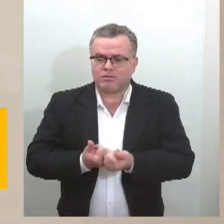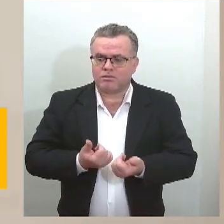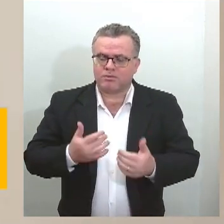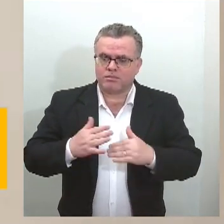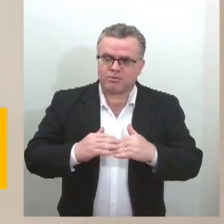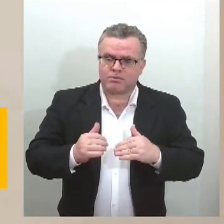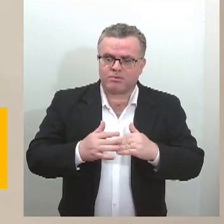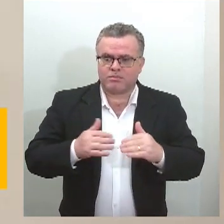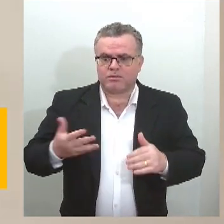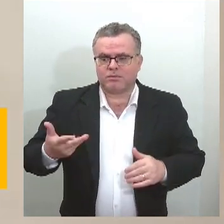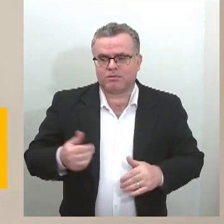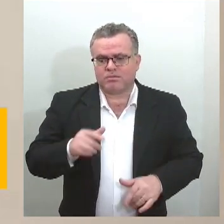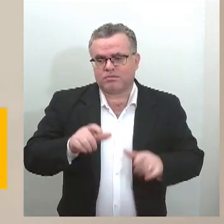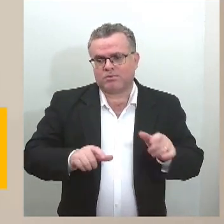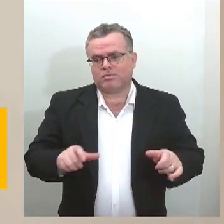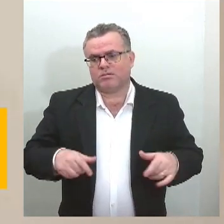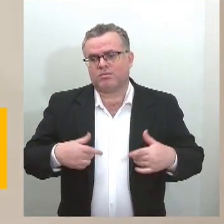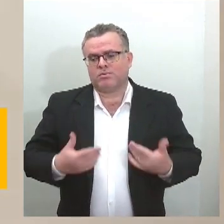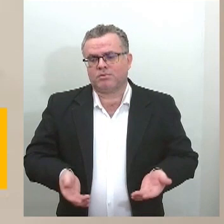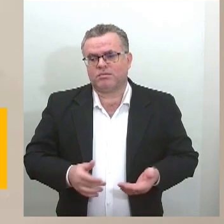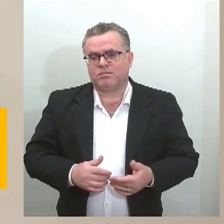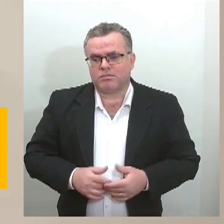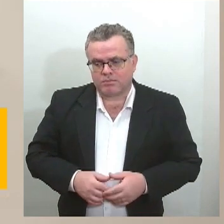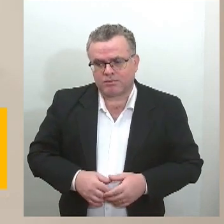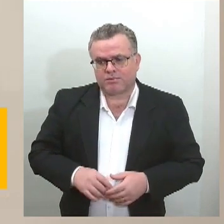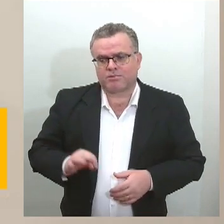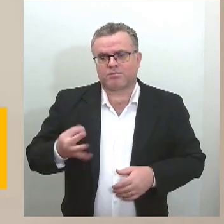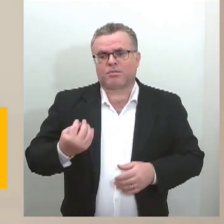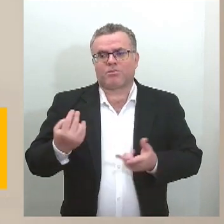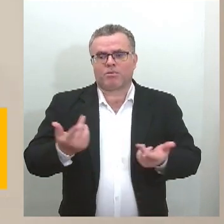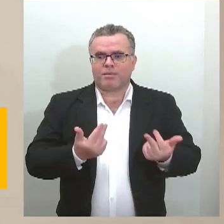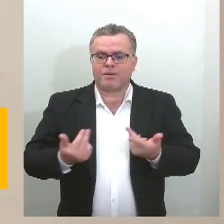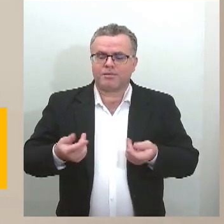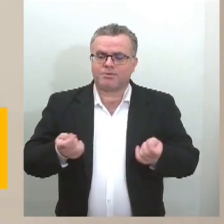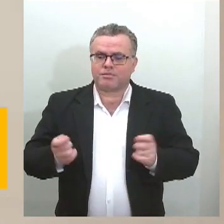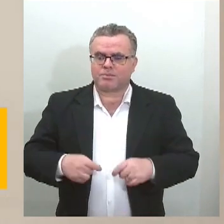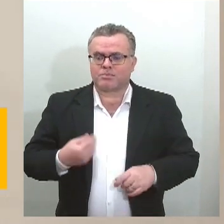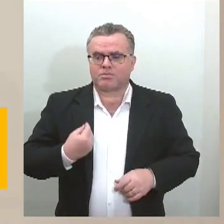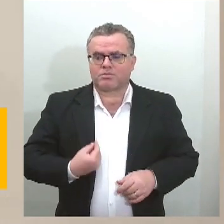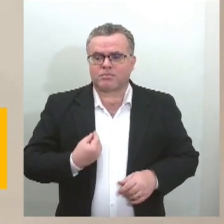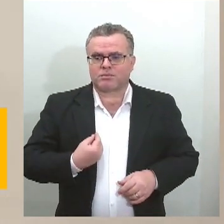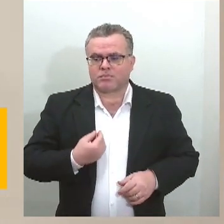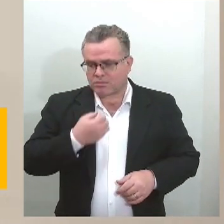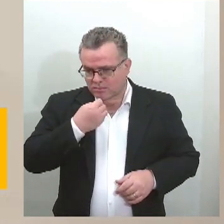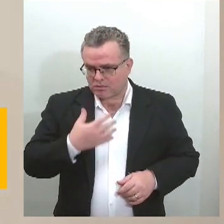seu acolhimento, para que todos nós possamos viver com mais qualidade,